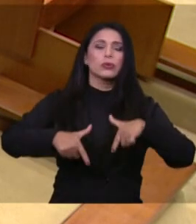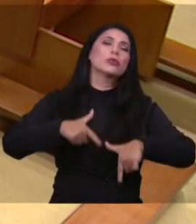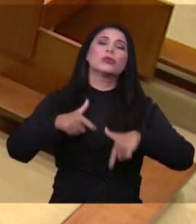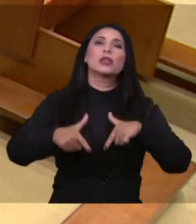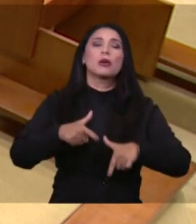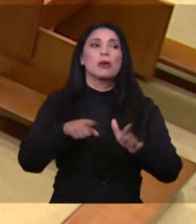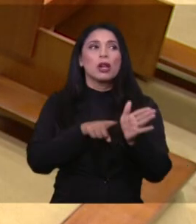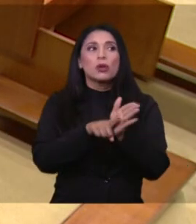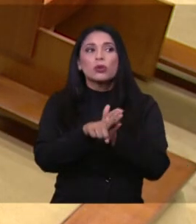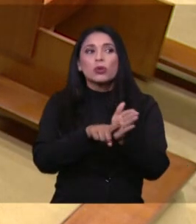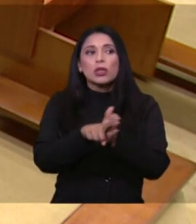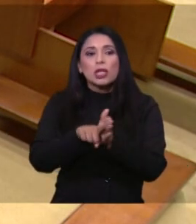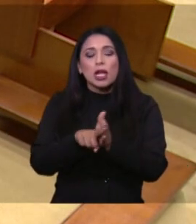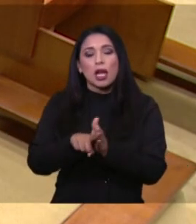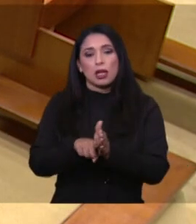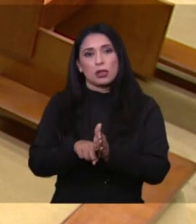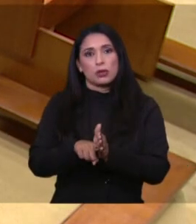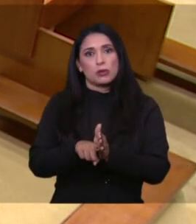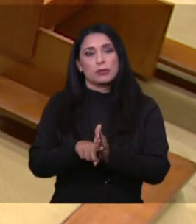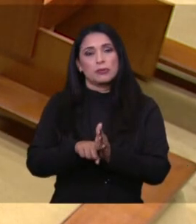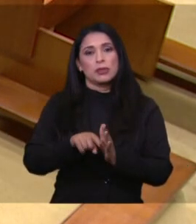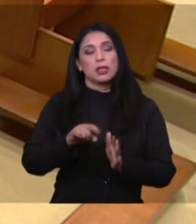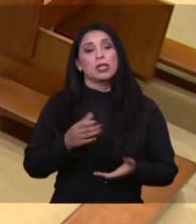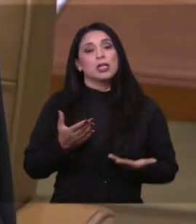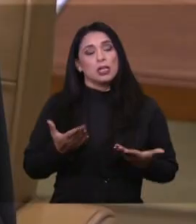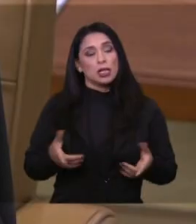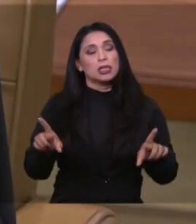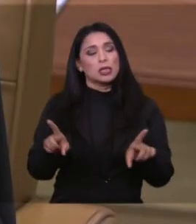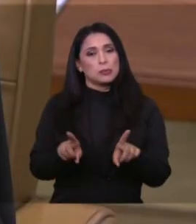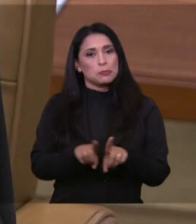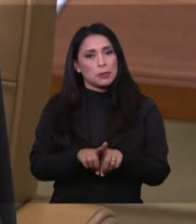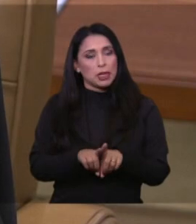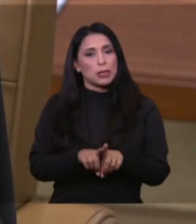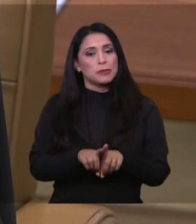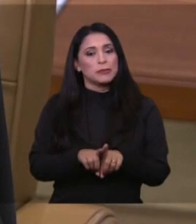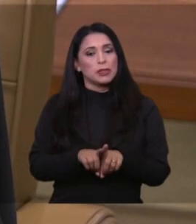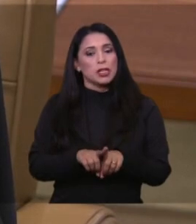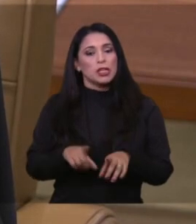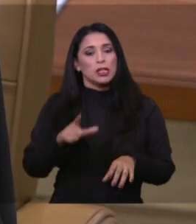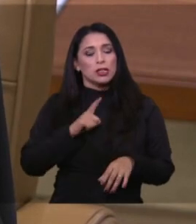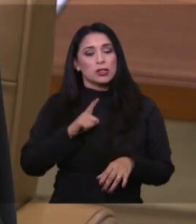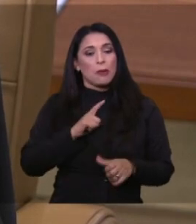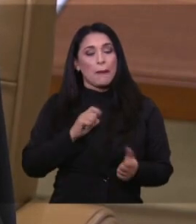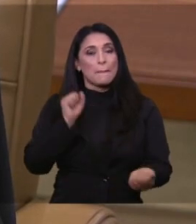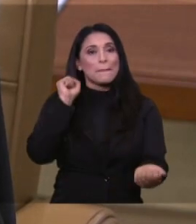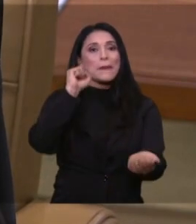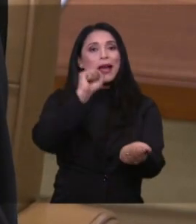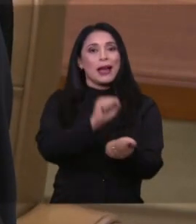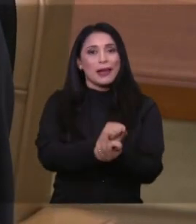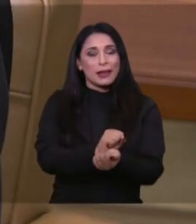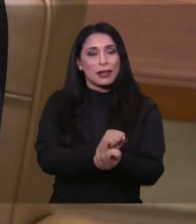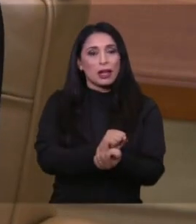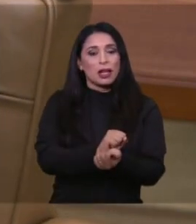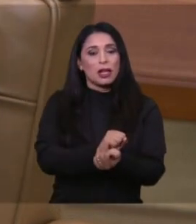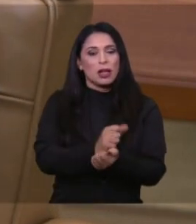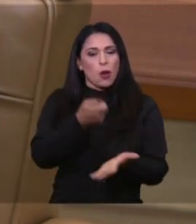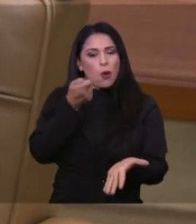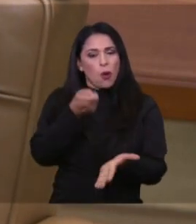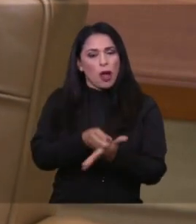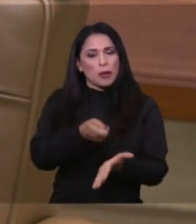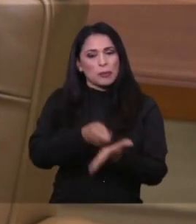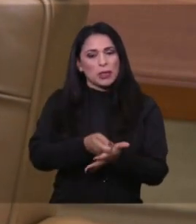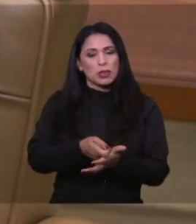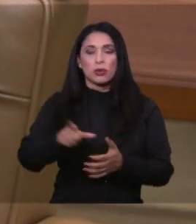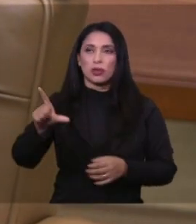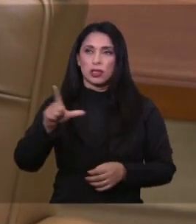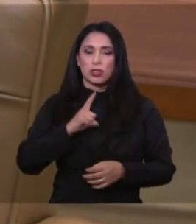esse inquérito e que serviu de elemento de contenção para o arbítrio que se